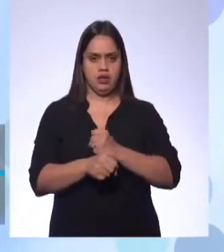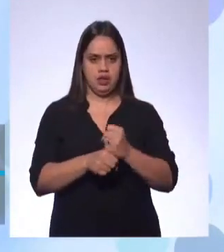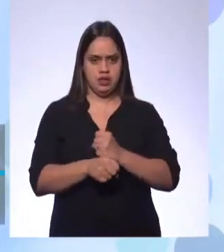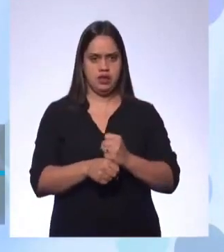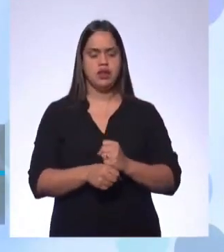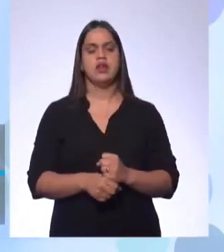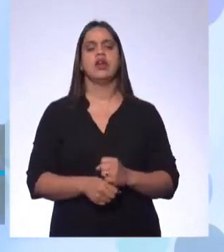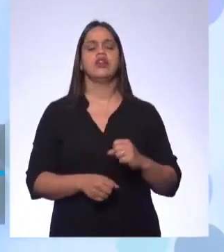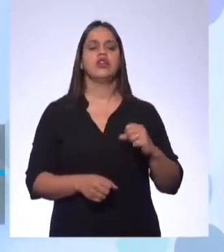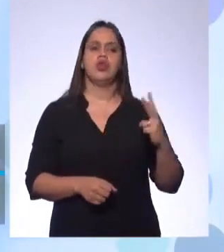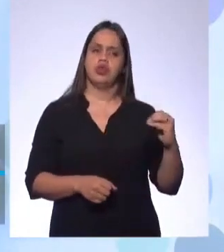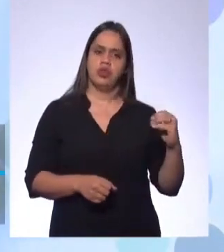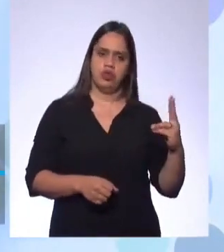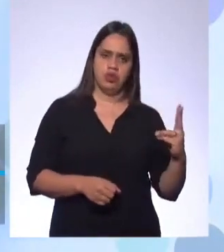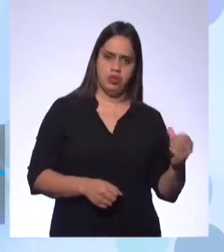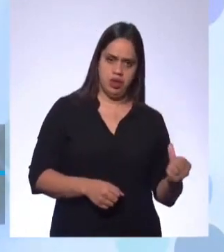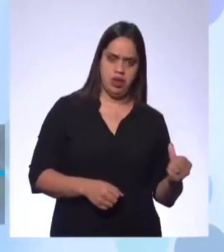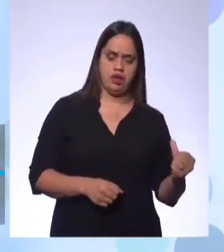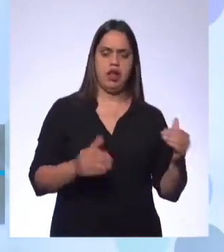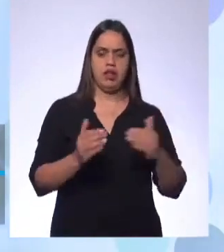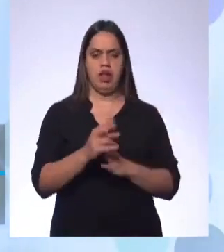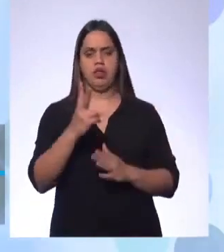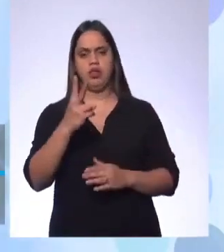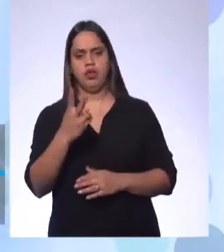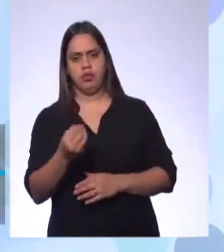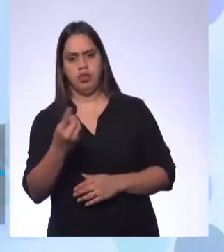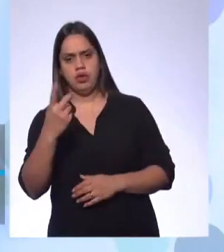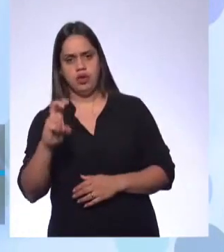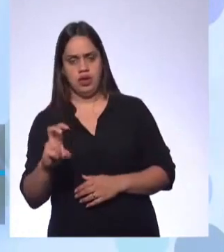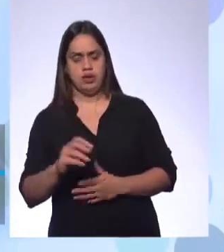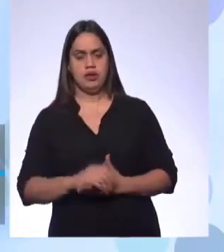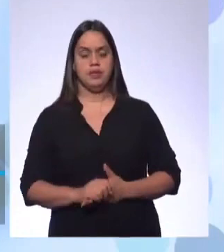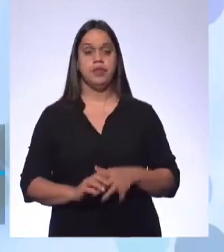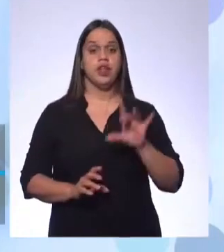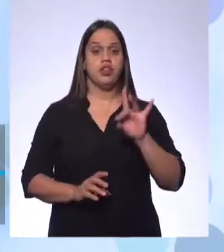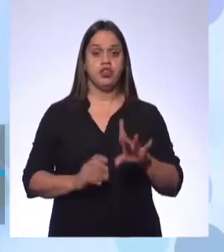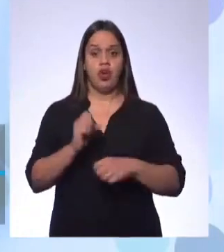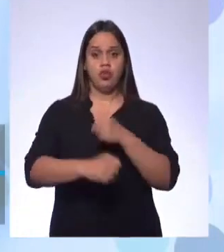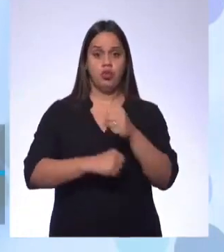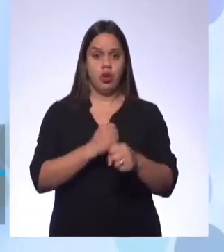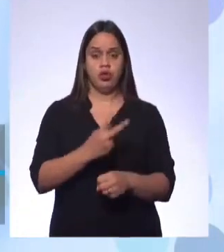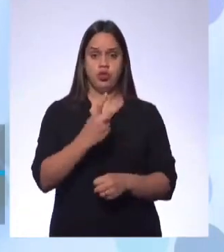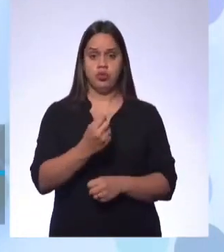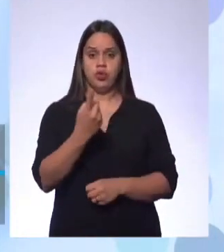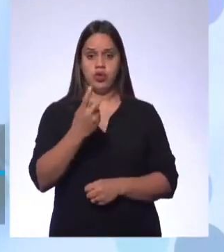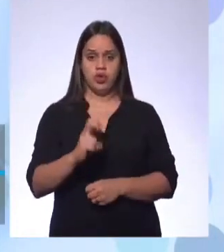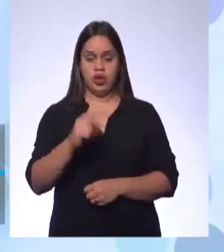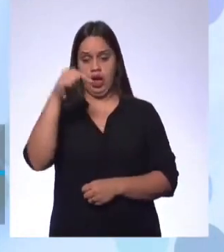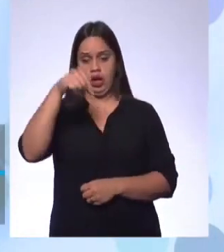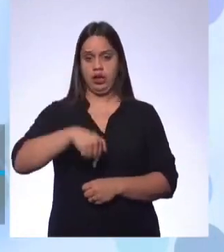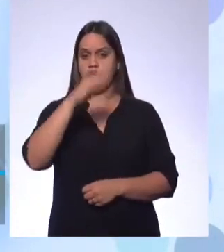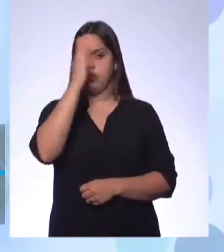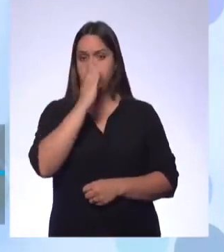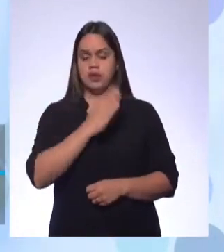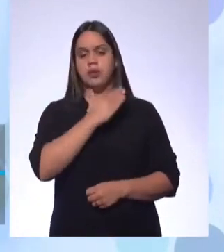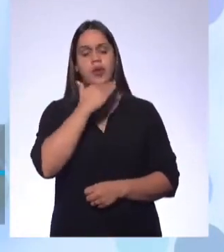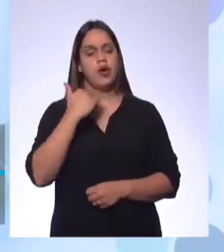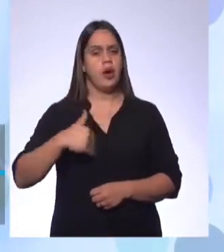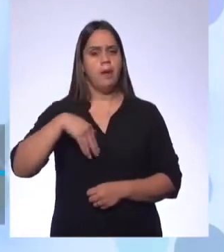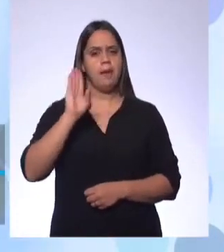pesquisa, 2006 até 2015. Só em 2015, no Brasil, morreram mais